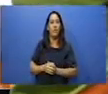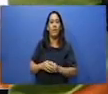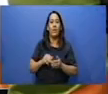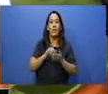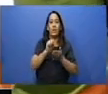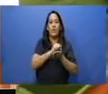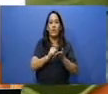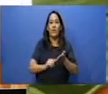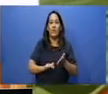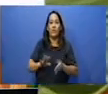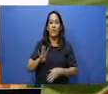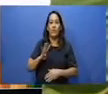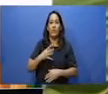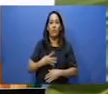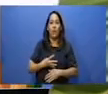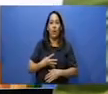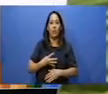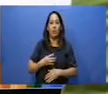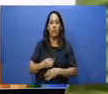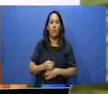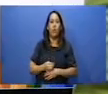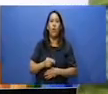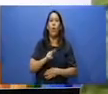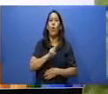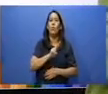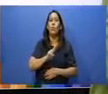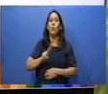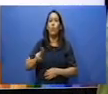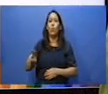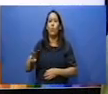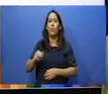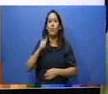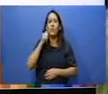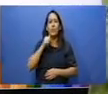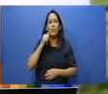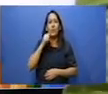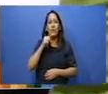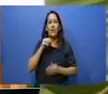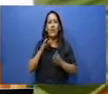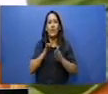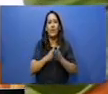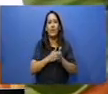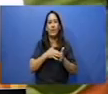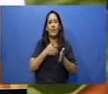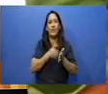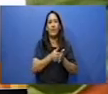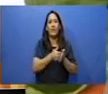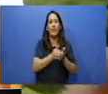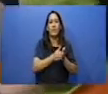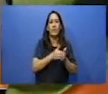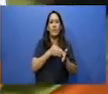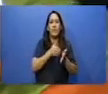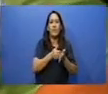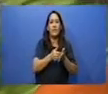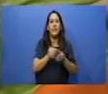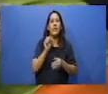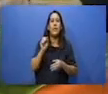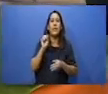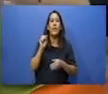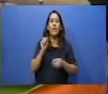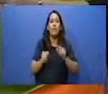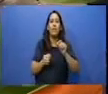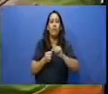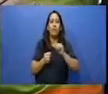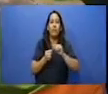4. Qual é o nome da artista responsável pela pintura do ovo gigante?